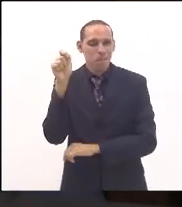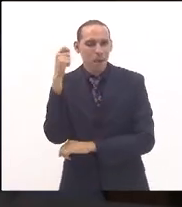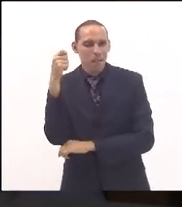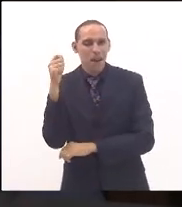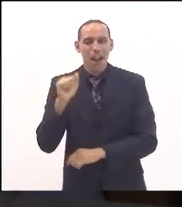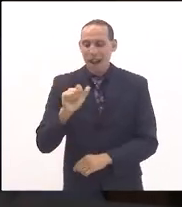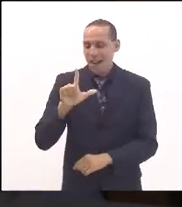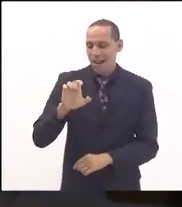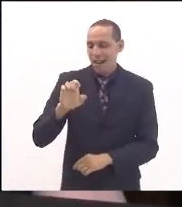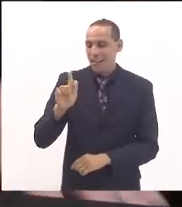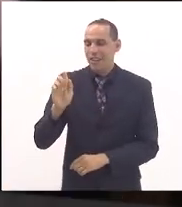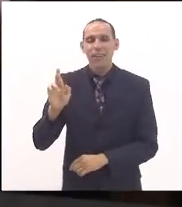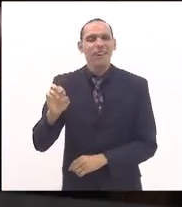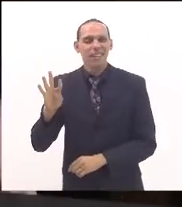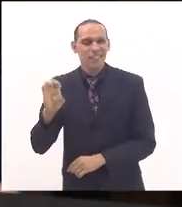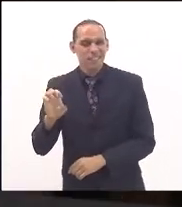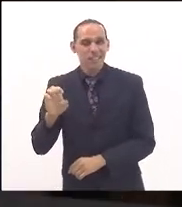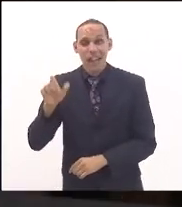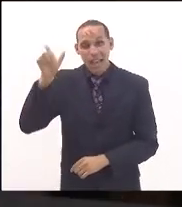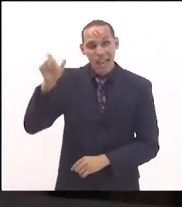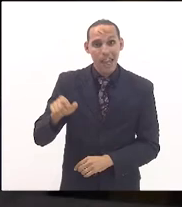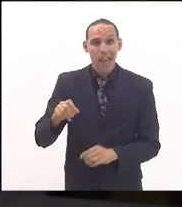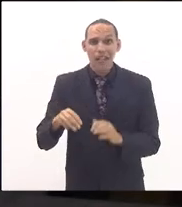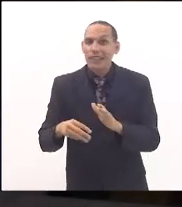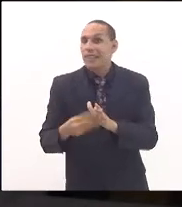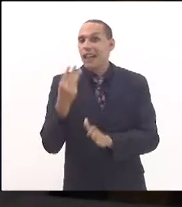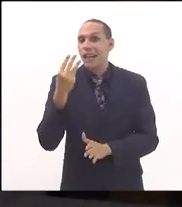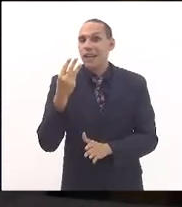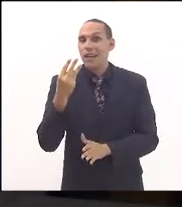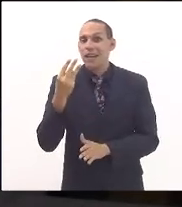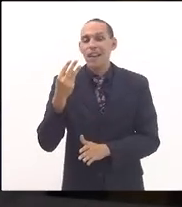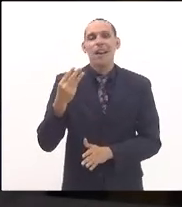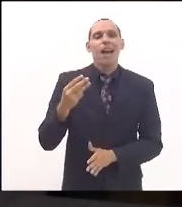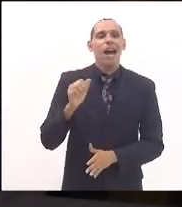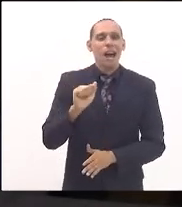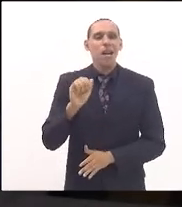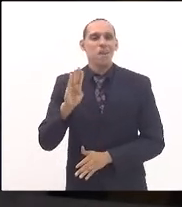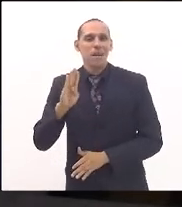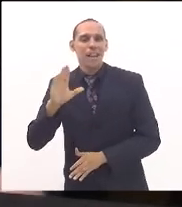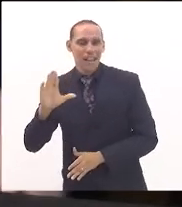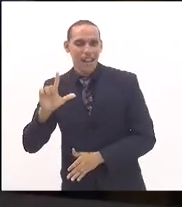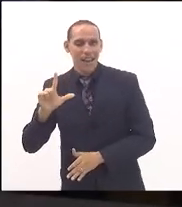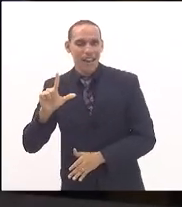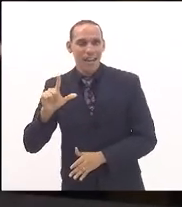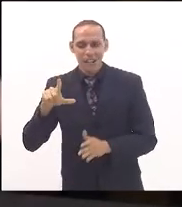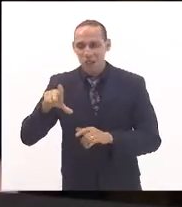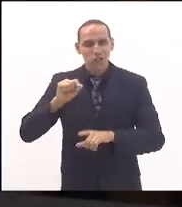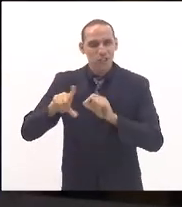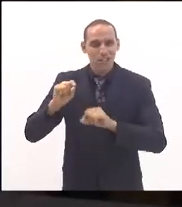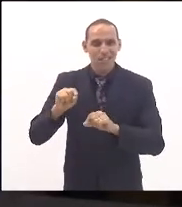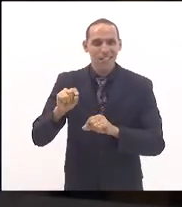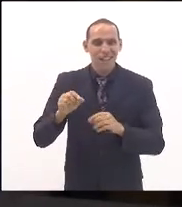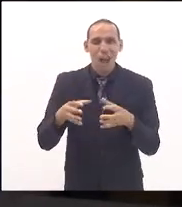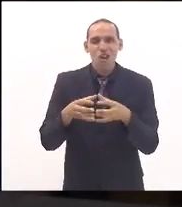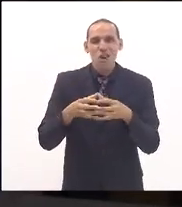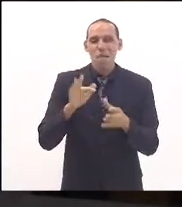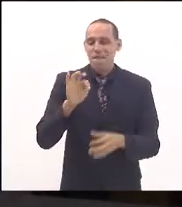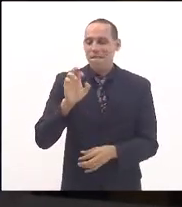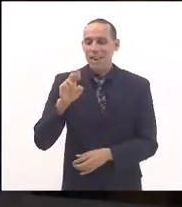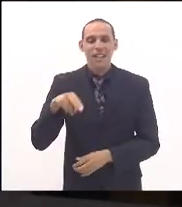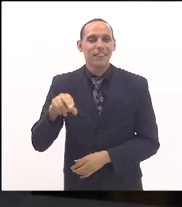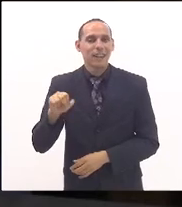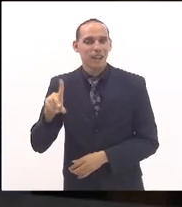e ele foi por três vezes preferido na Academia Brasileira de Letras ele a dessa turma aí Fernando